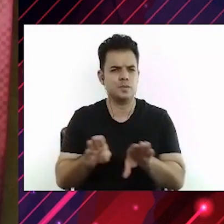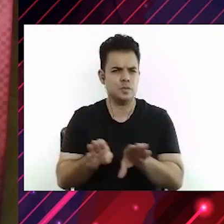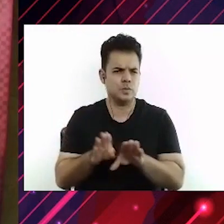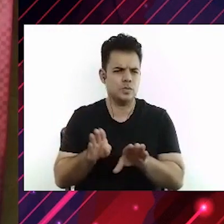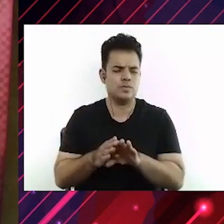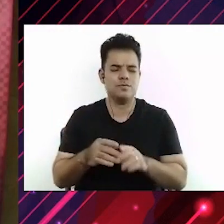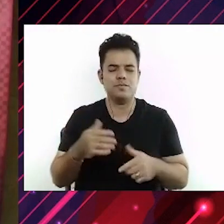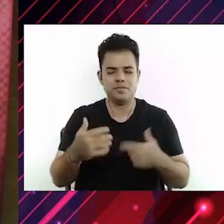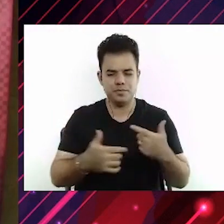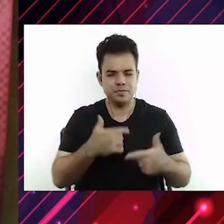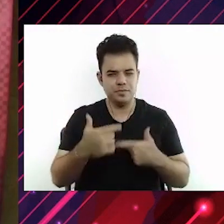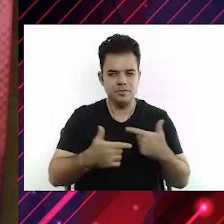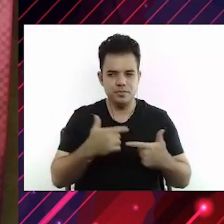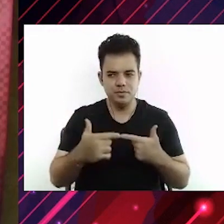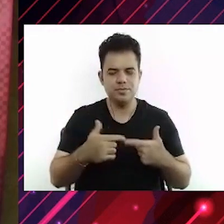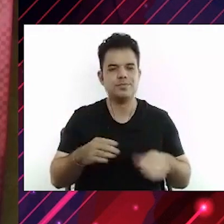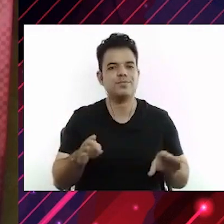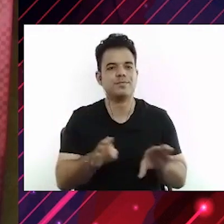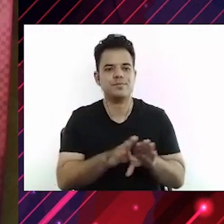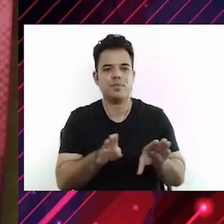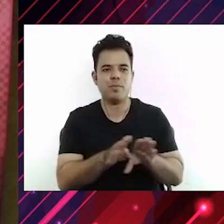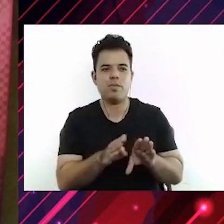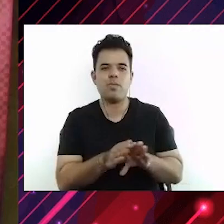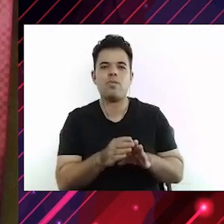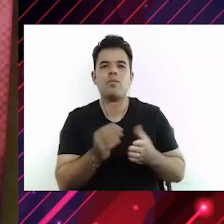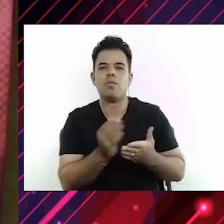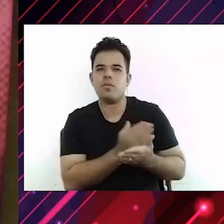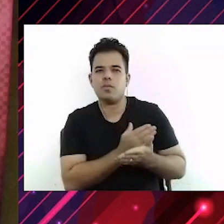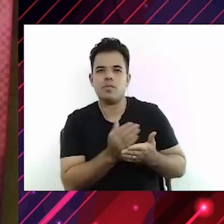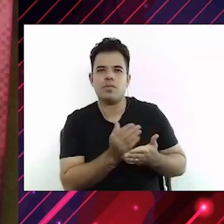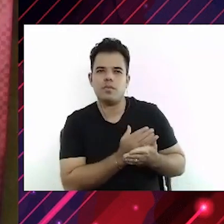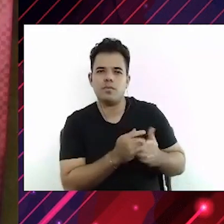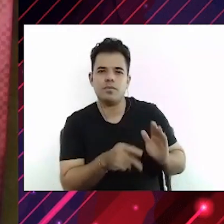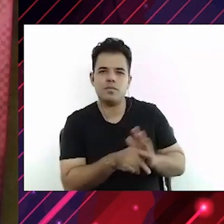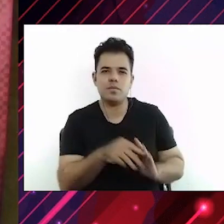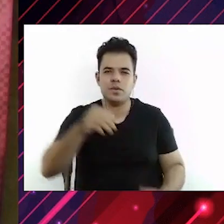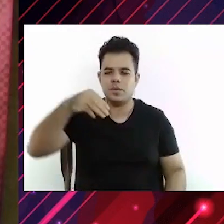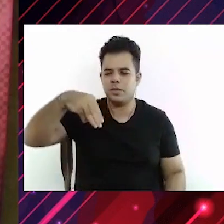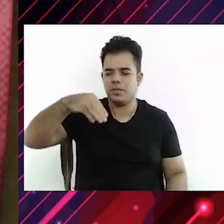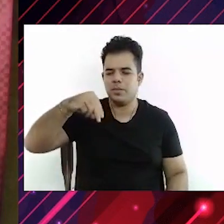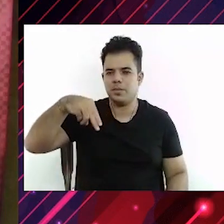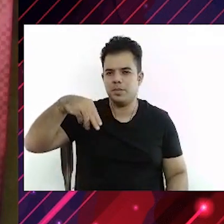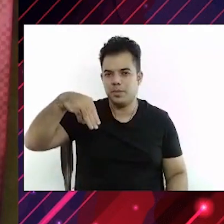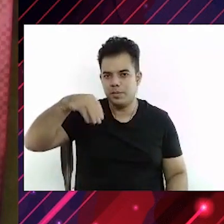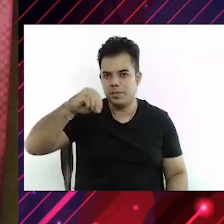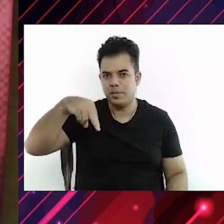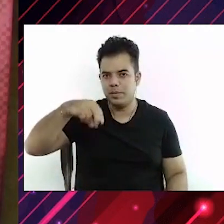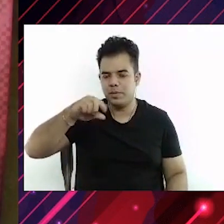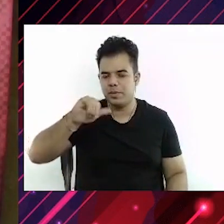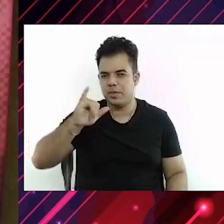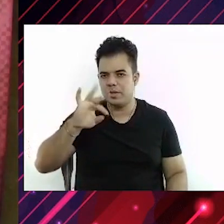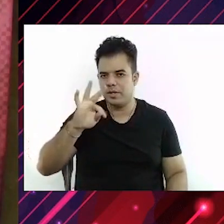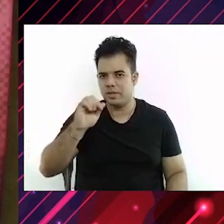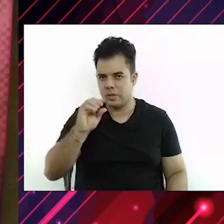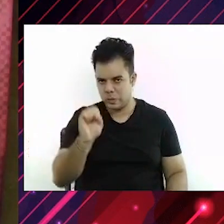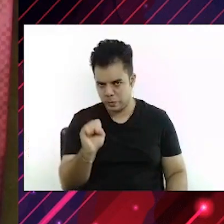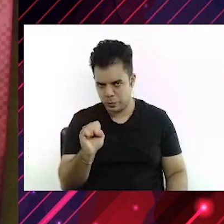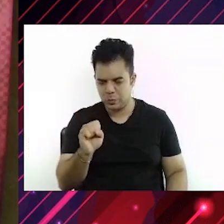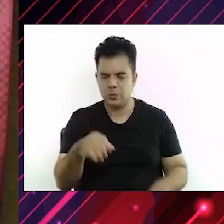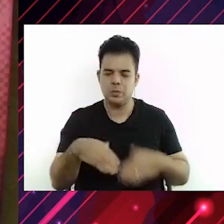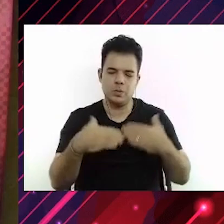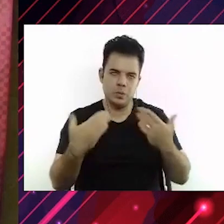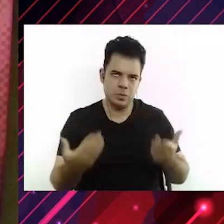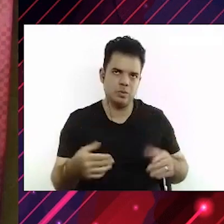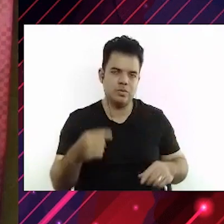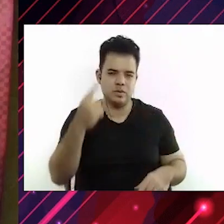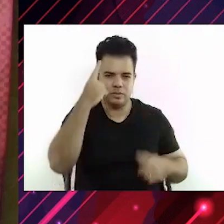serviços em microserviços, seja fragmentação de monolitos, ou já cria um serviço a partir do zero, pensando nele em